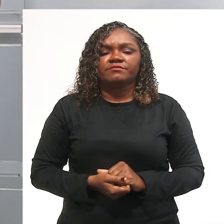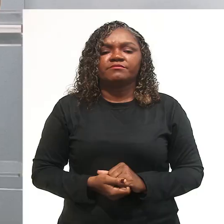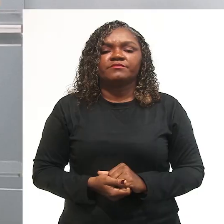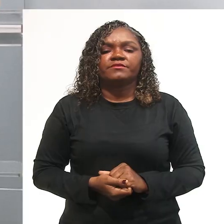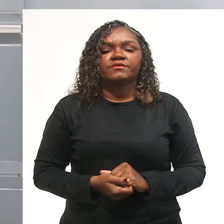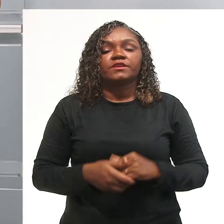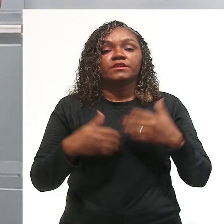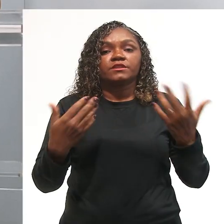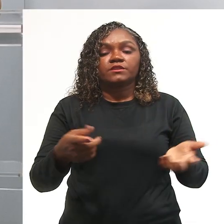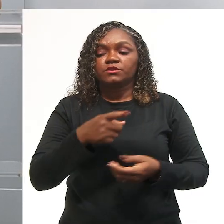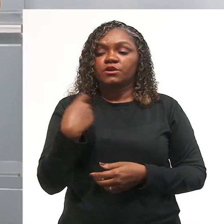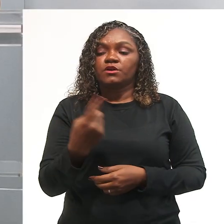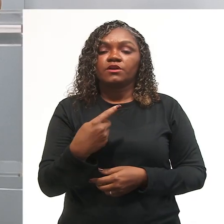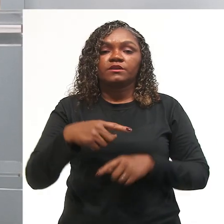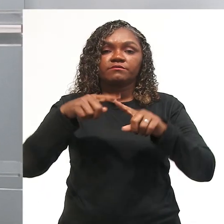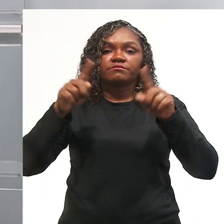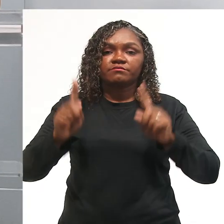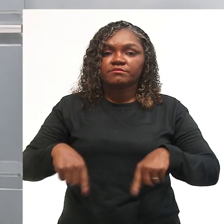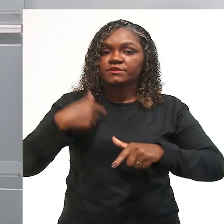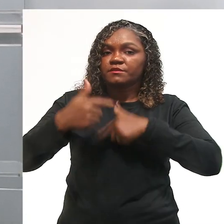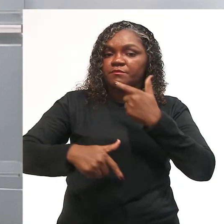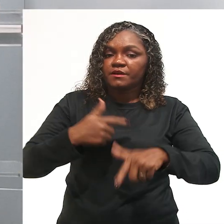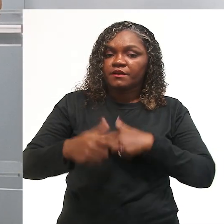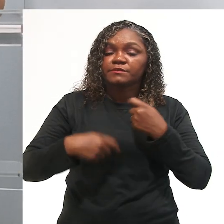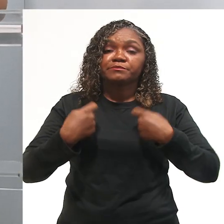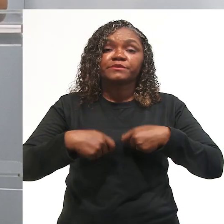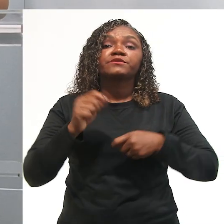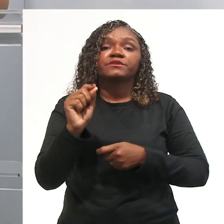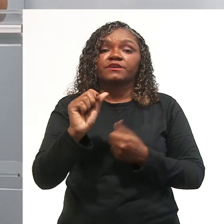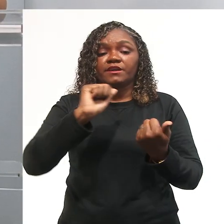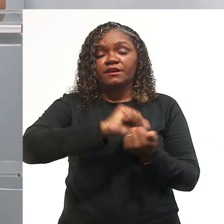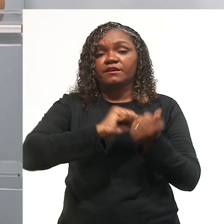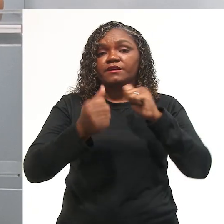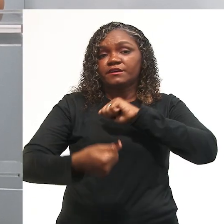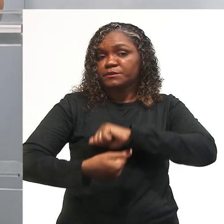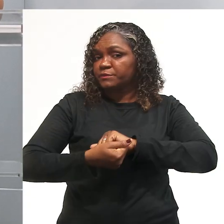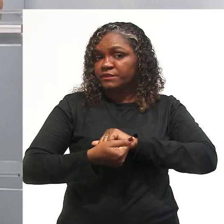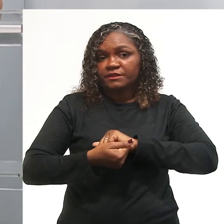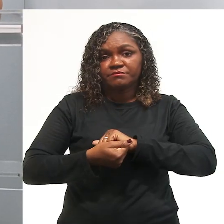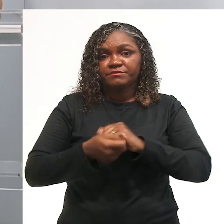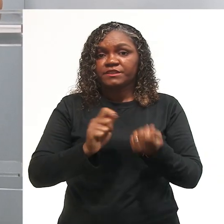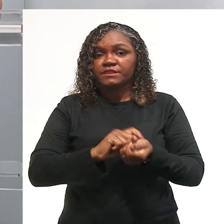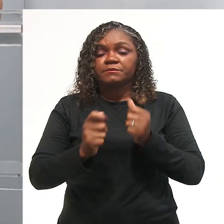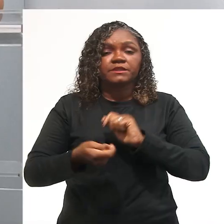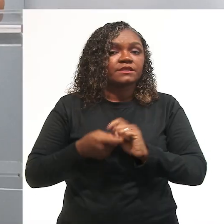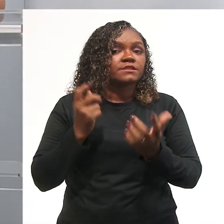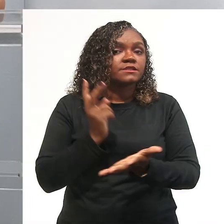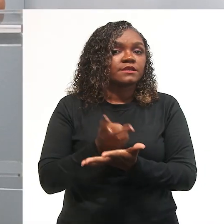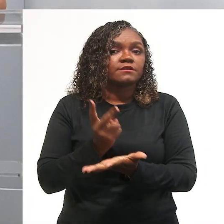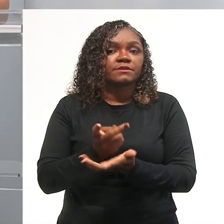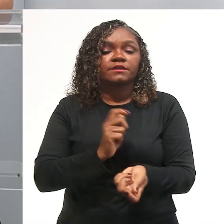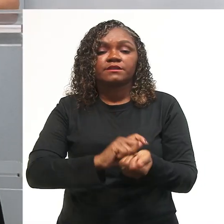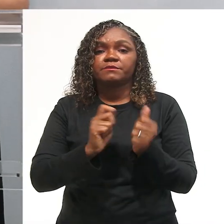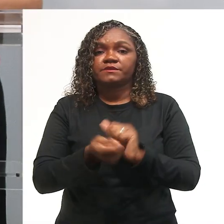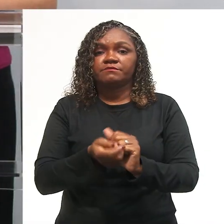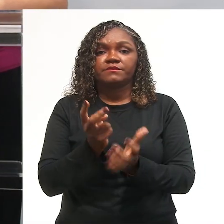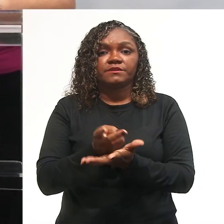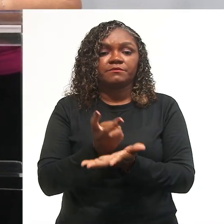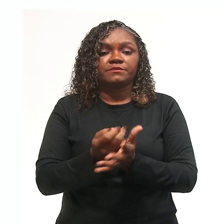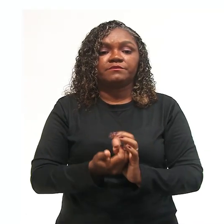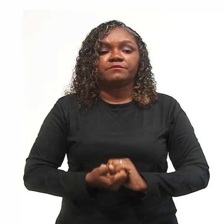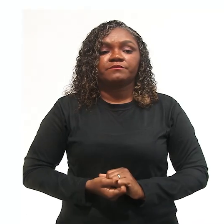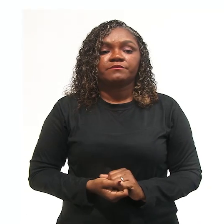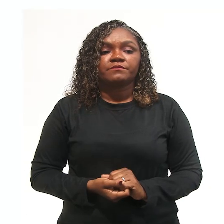enquanto servidor, funcionário, a gente precisa se adaptar a essas mudanças também de forma muito rápida, não